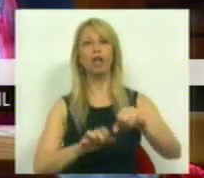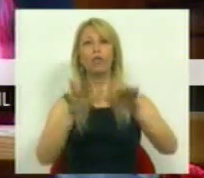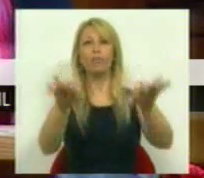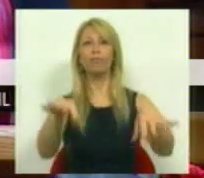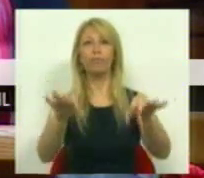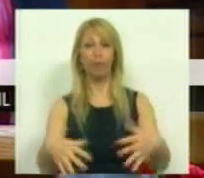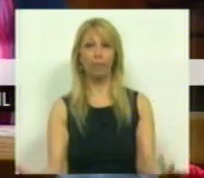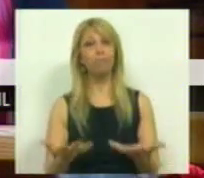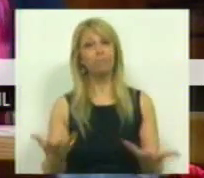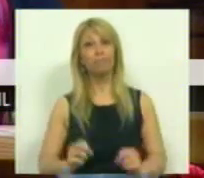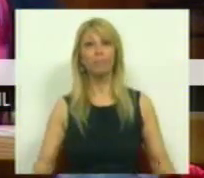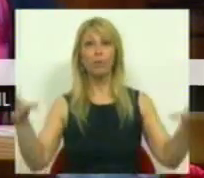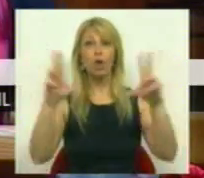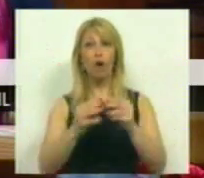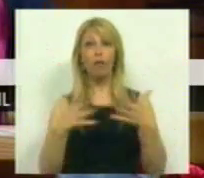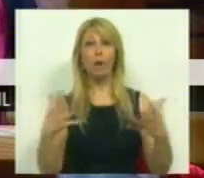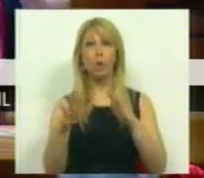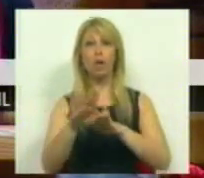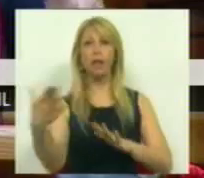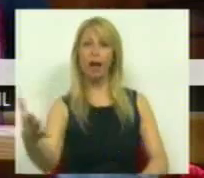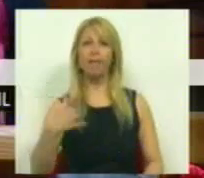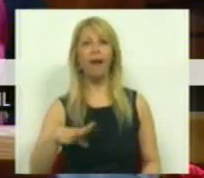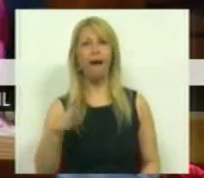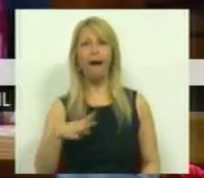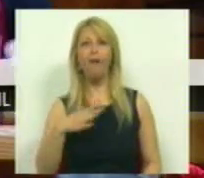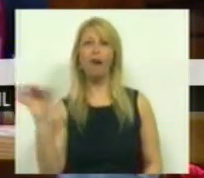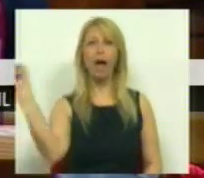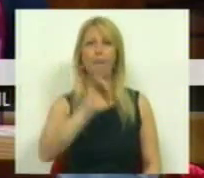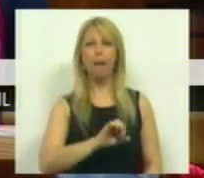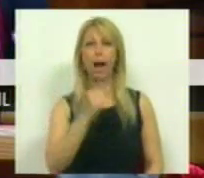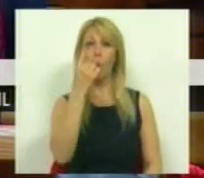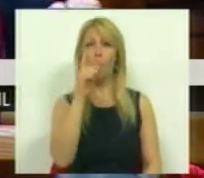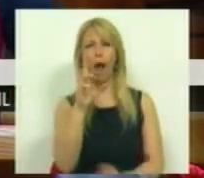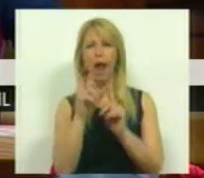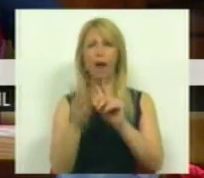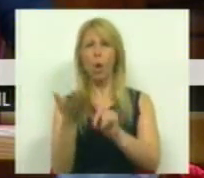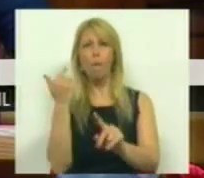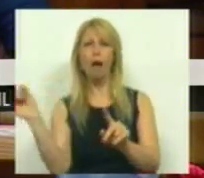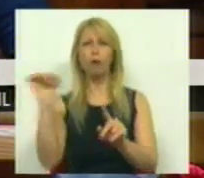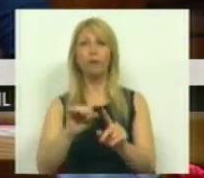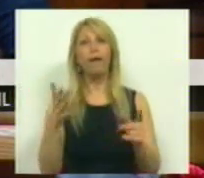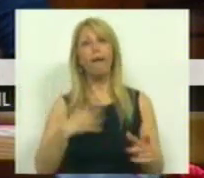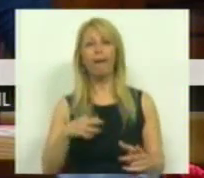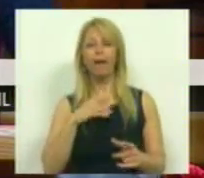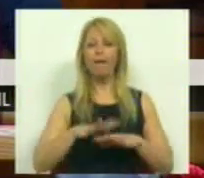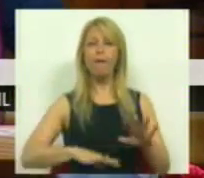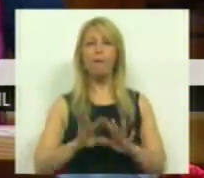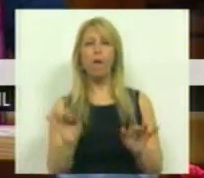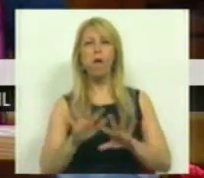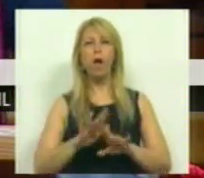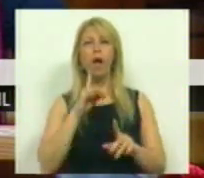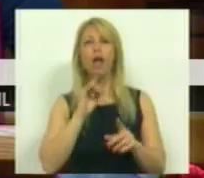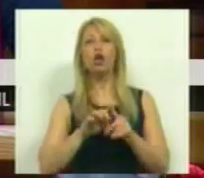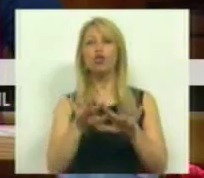a nova maioria de direita quer apagar mais do que uma letra, quer impor uma vertiginosa engenharia social que